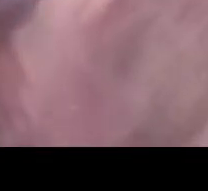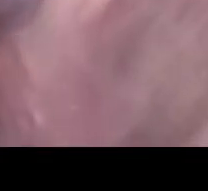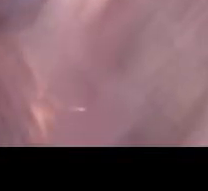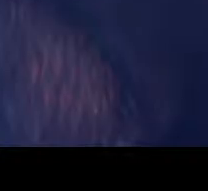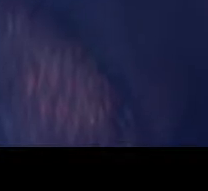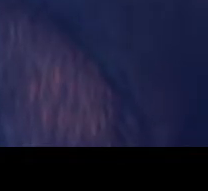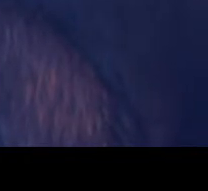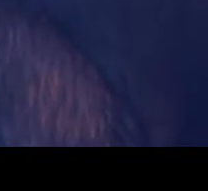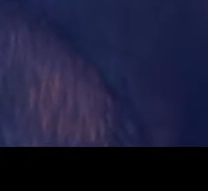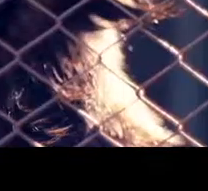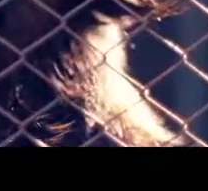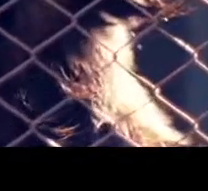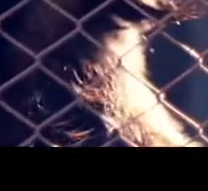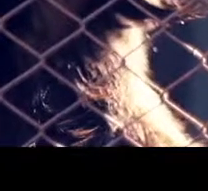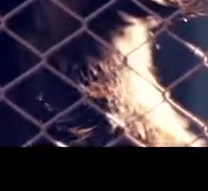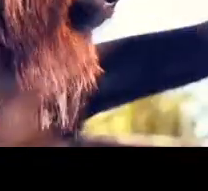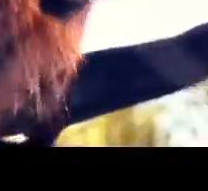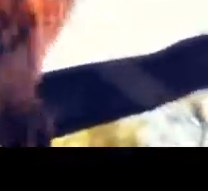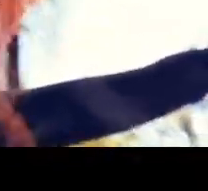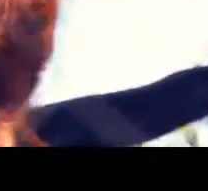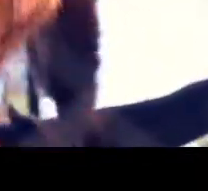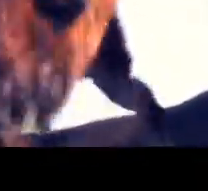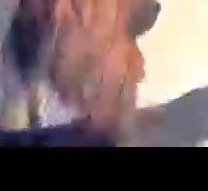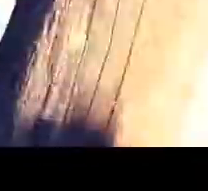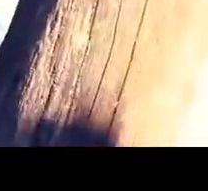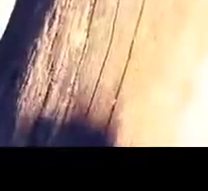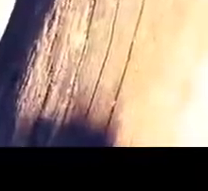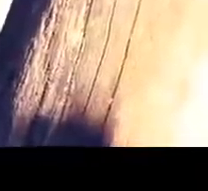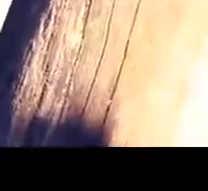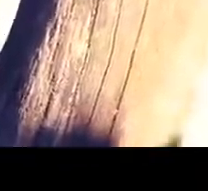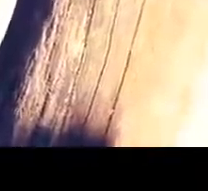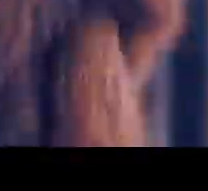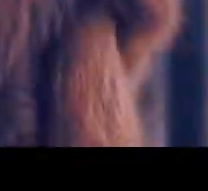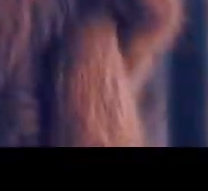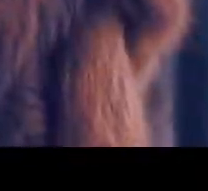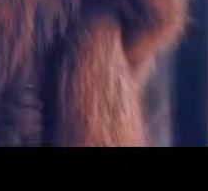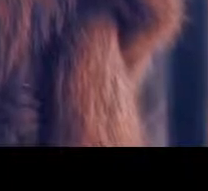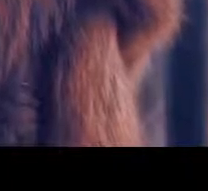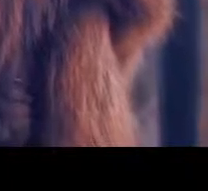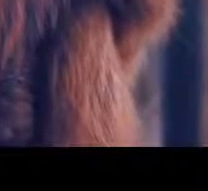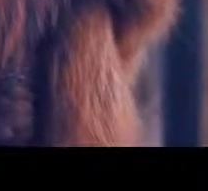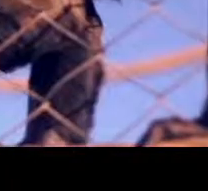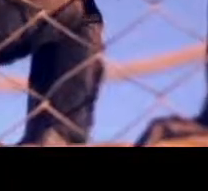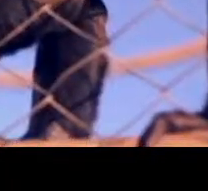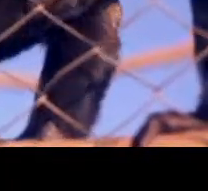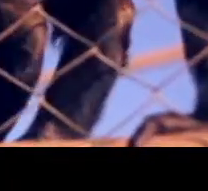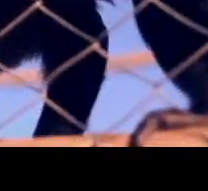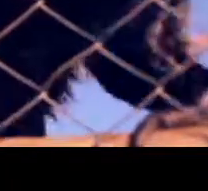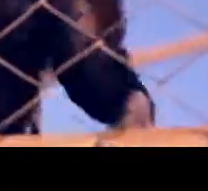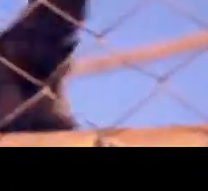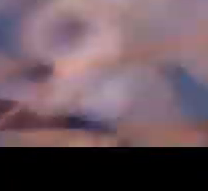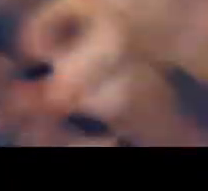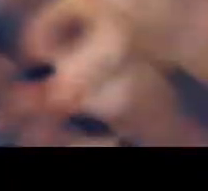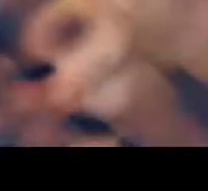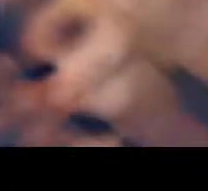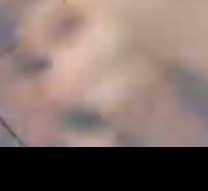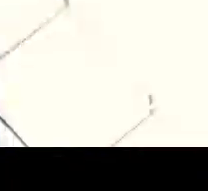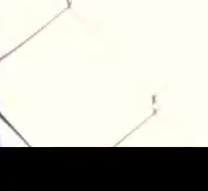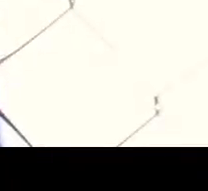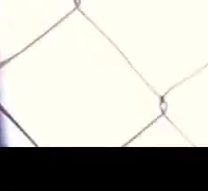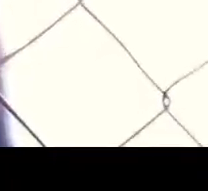ônibus. Os vereadores Alberi Grando e Eduardo Pelicioli têm opiniões diferentes sobre este